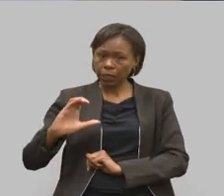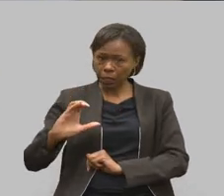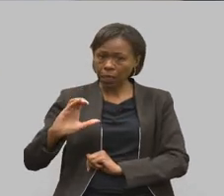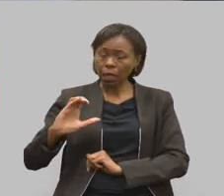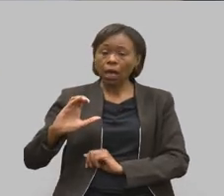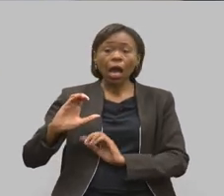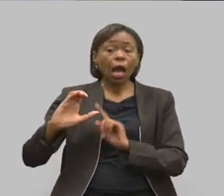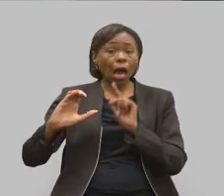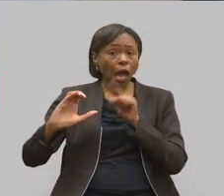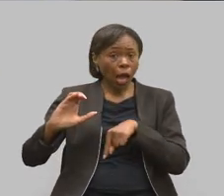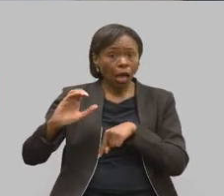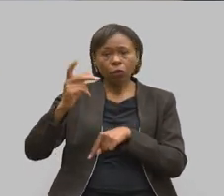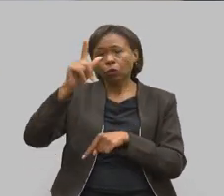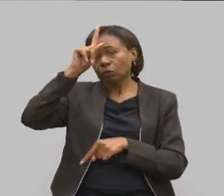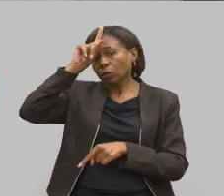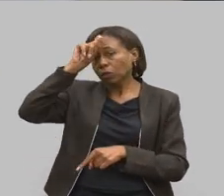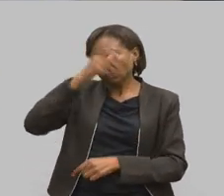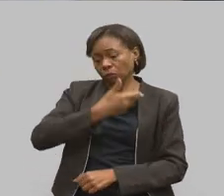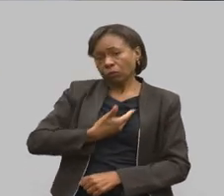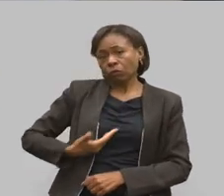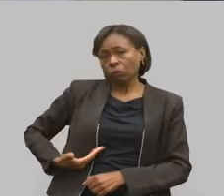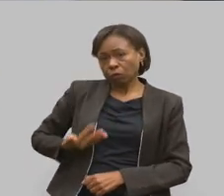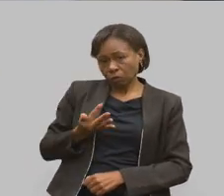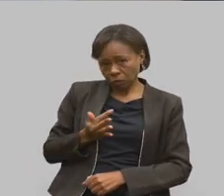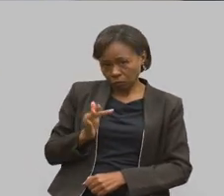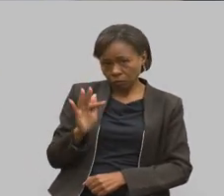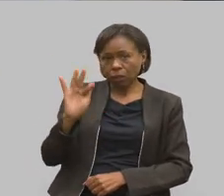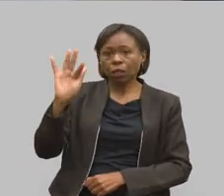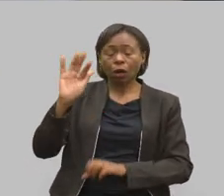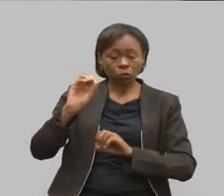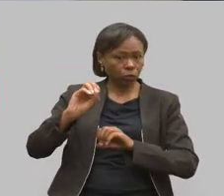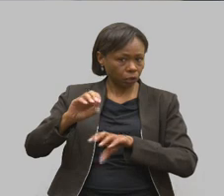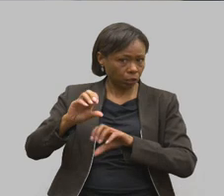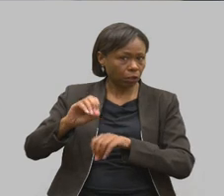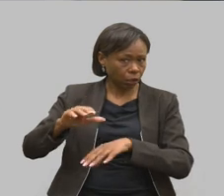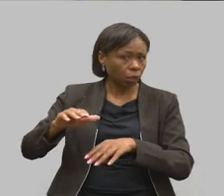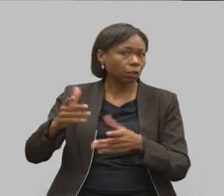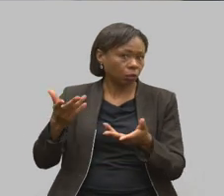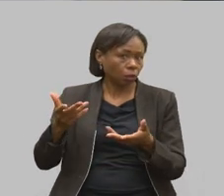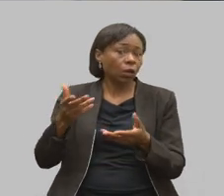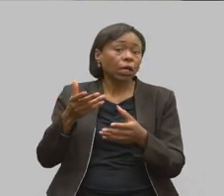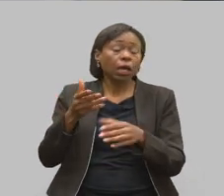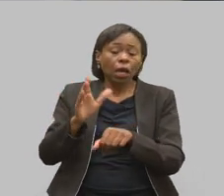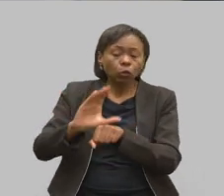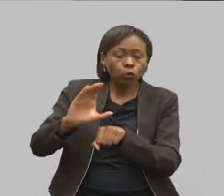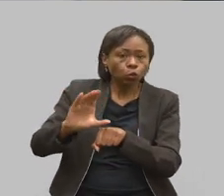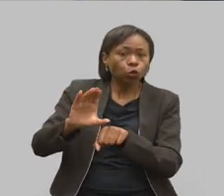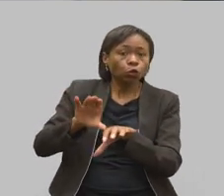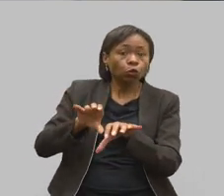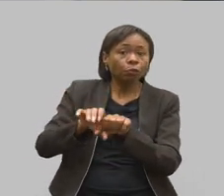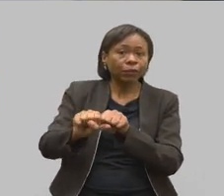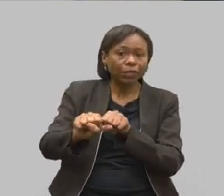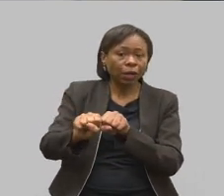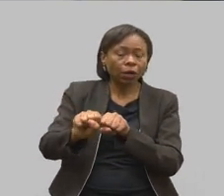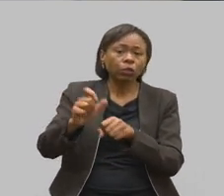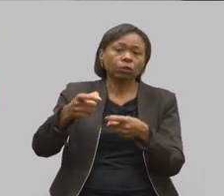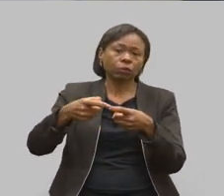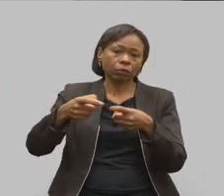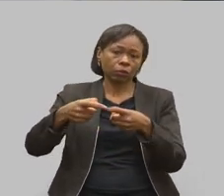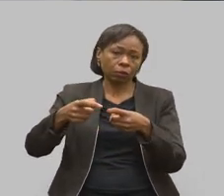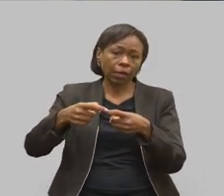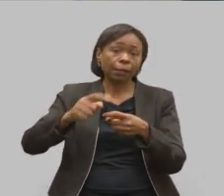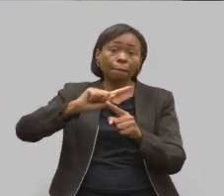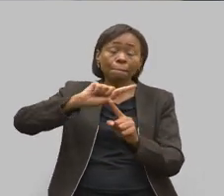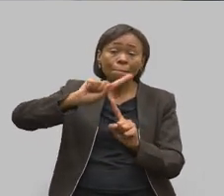Federal de ensino onde a gente faz formação de médicos mas de